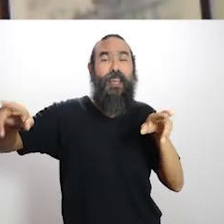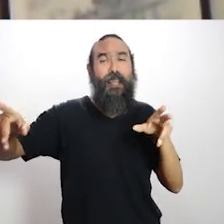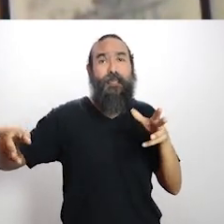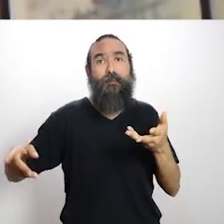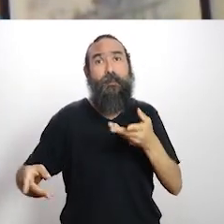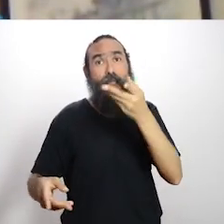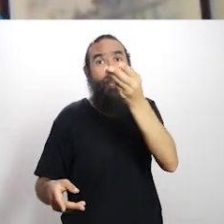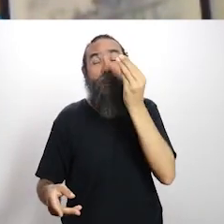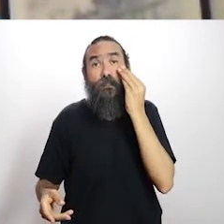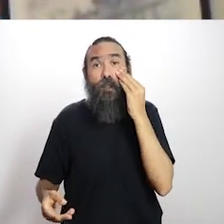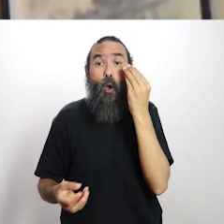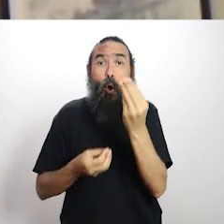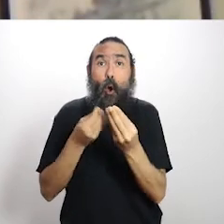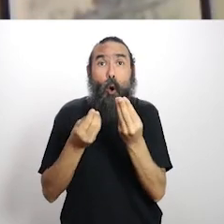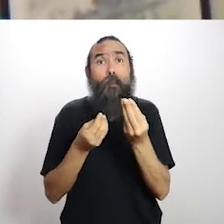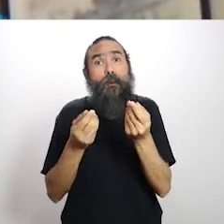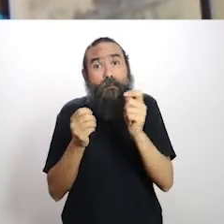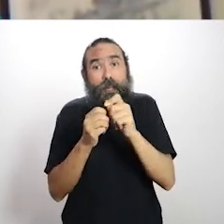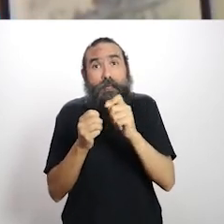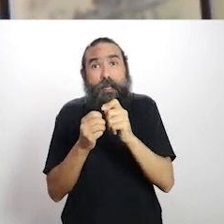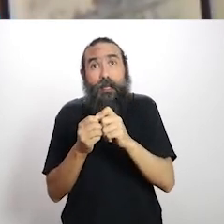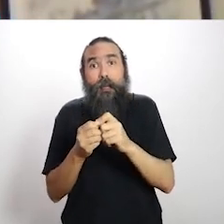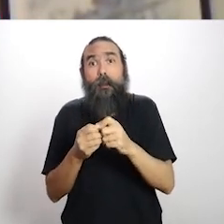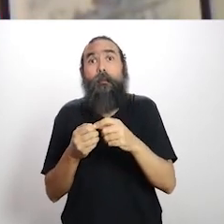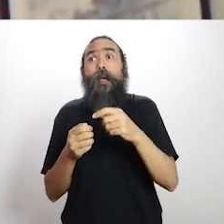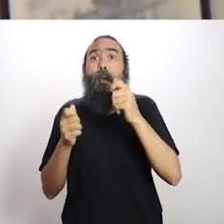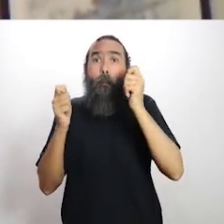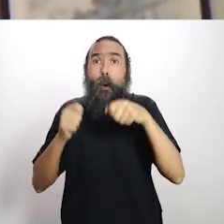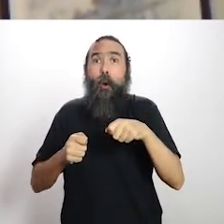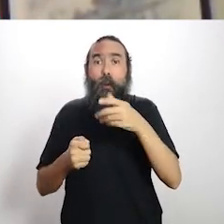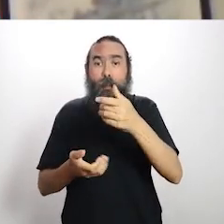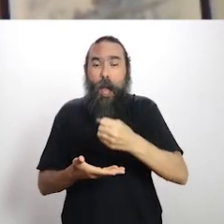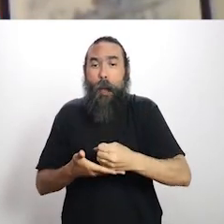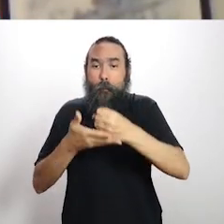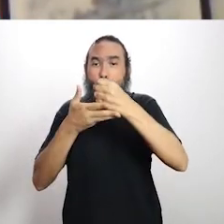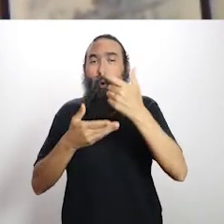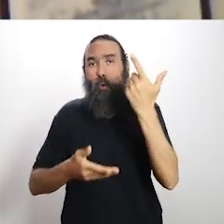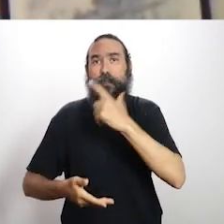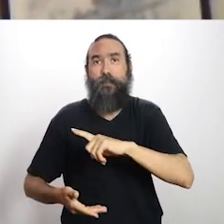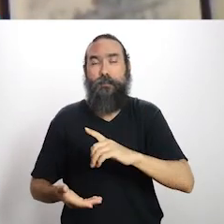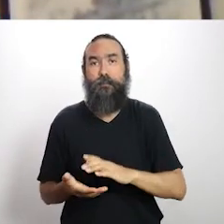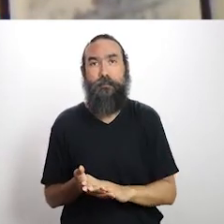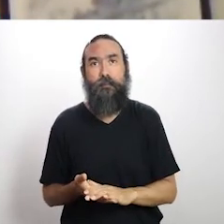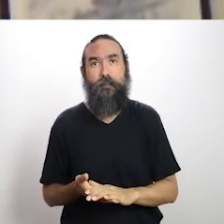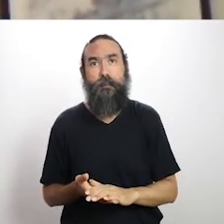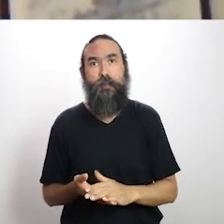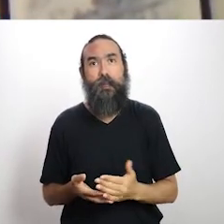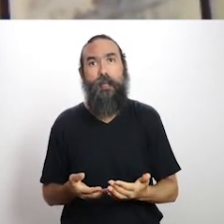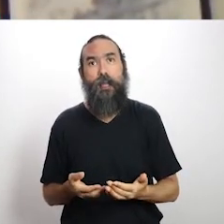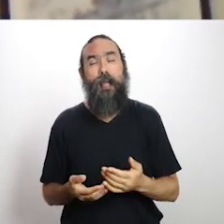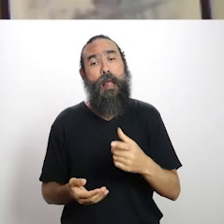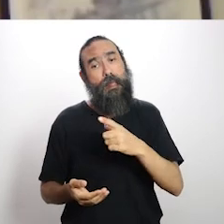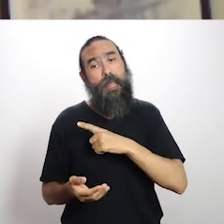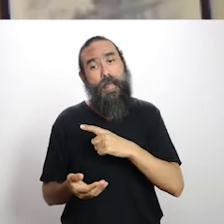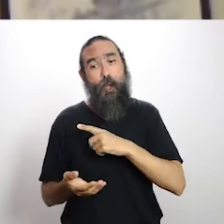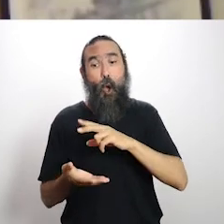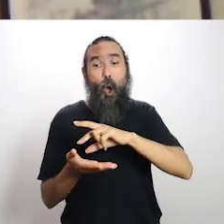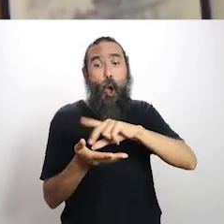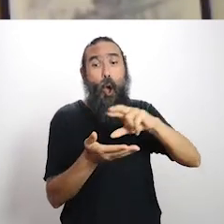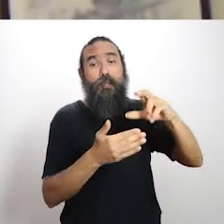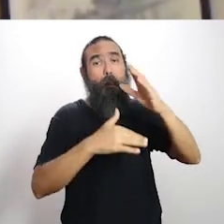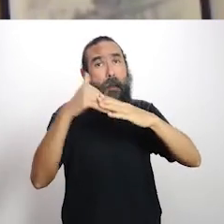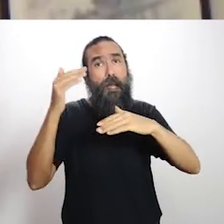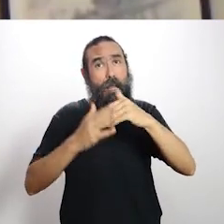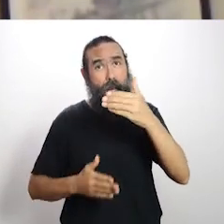também os 20% para editais aí do município que vai dar aí uns 14